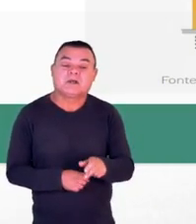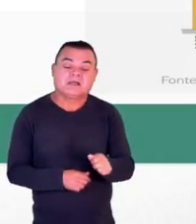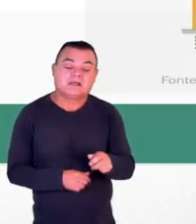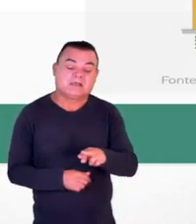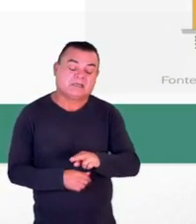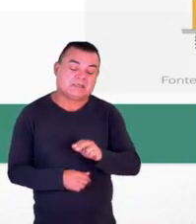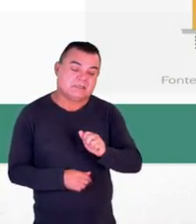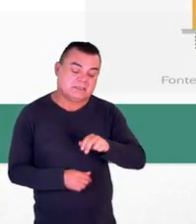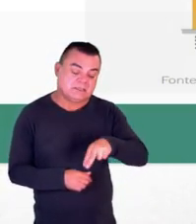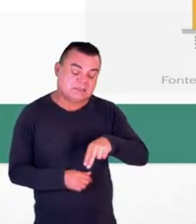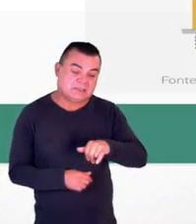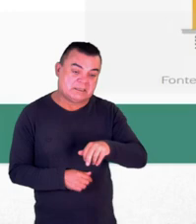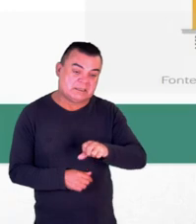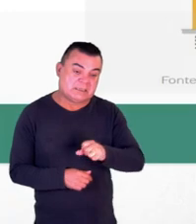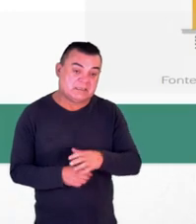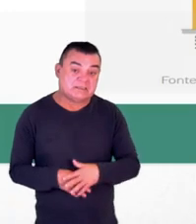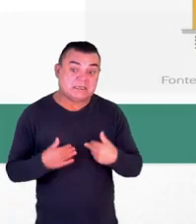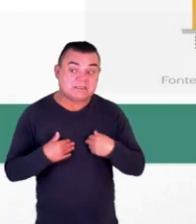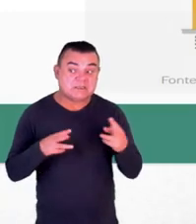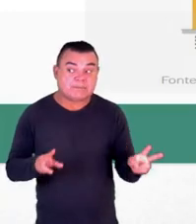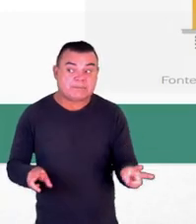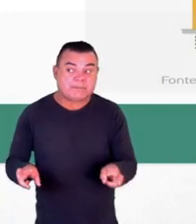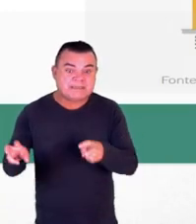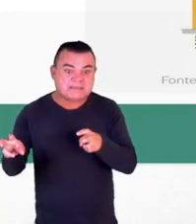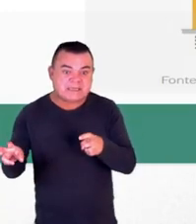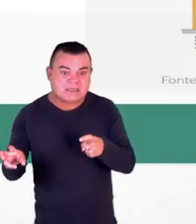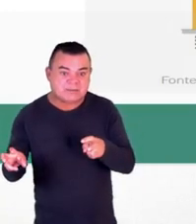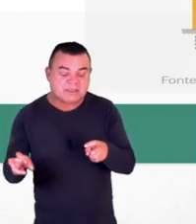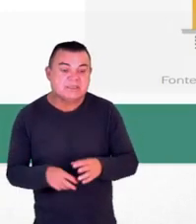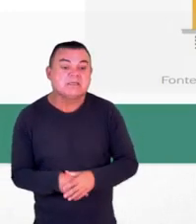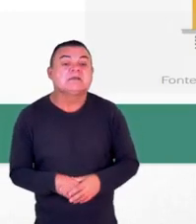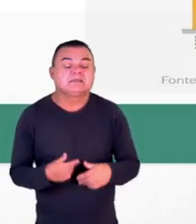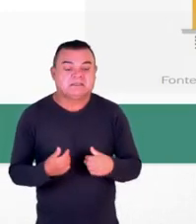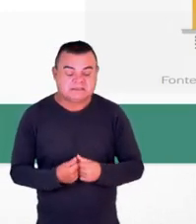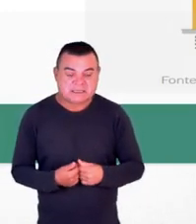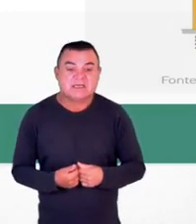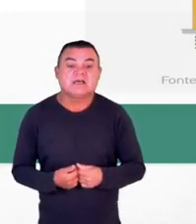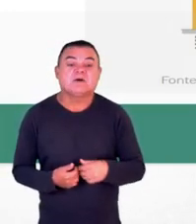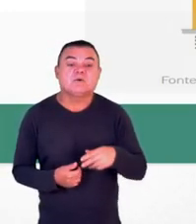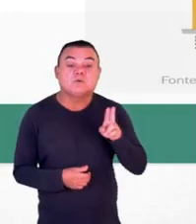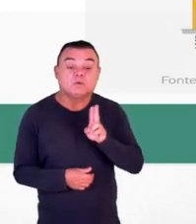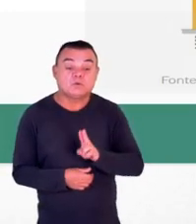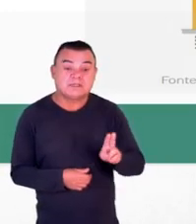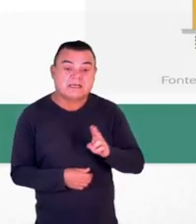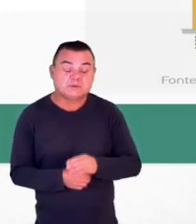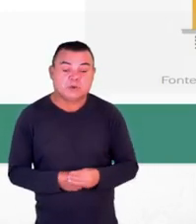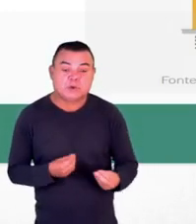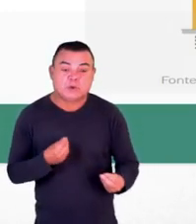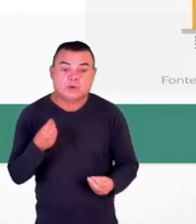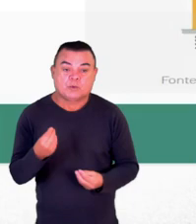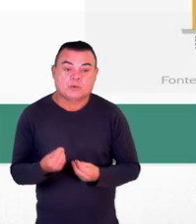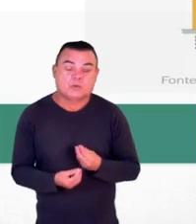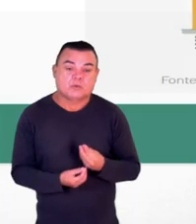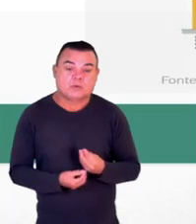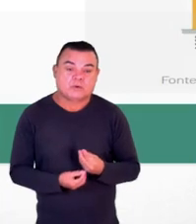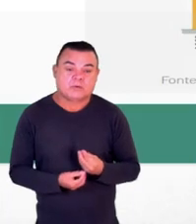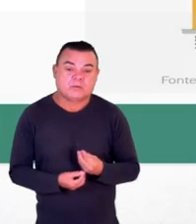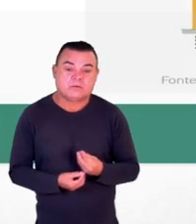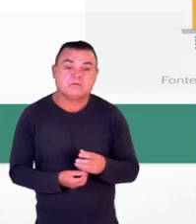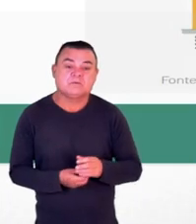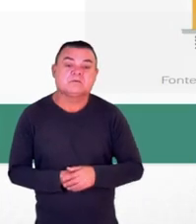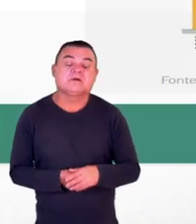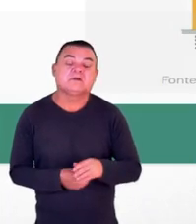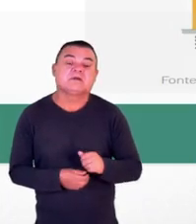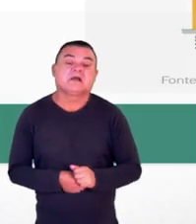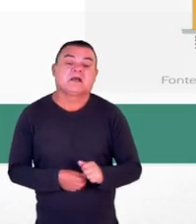disputa que os os agrotóxicos são inclusive utilizados né como arma química né nessa disputa pela terra né